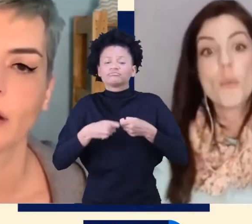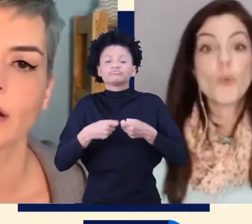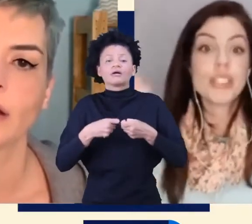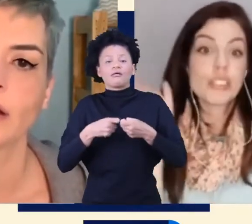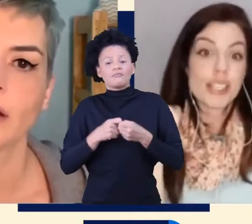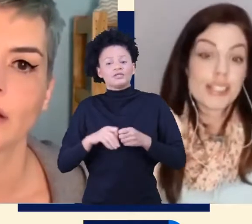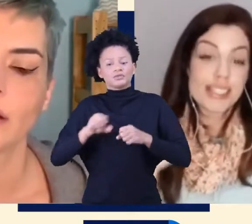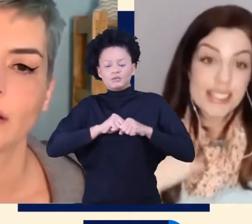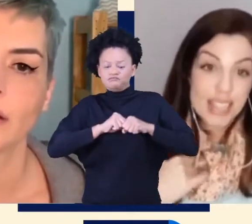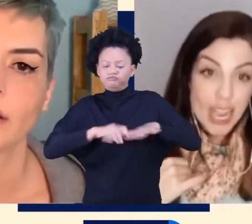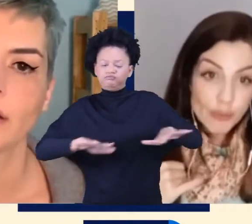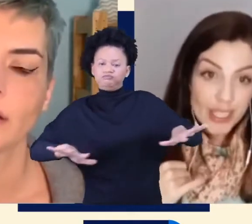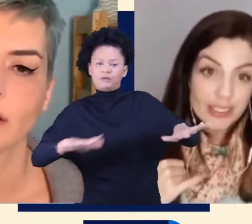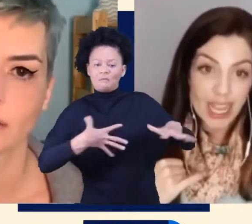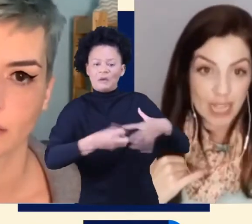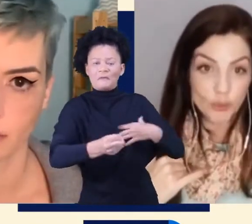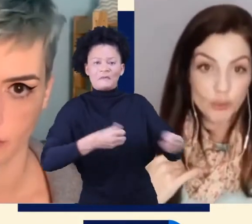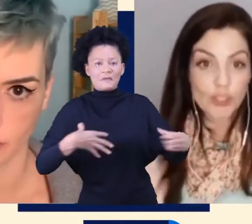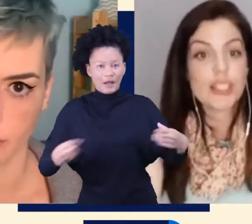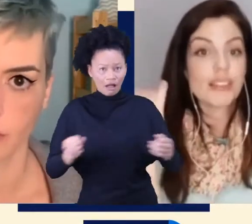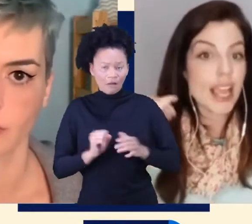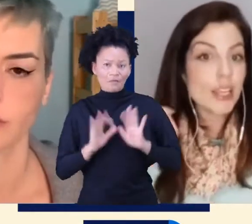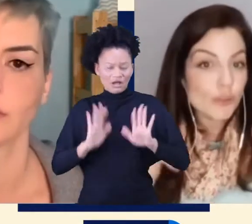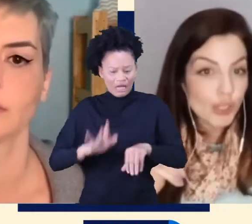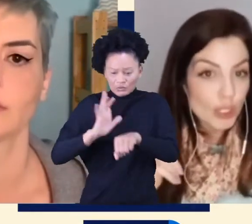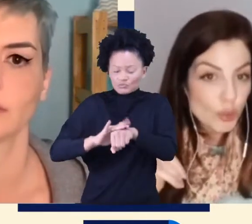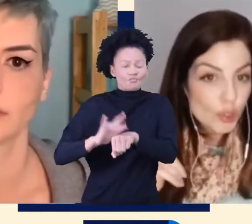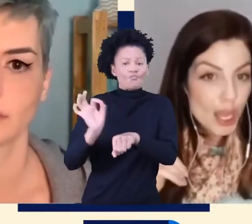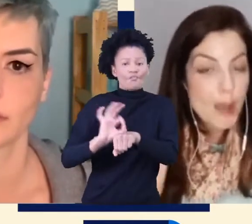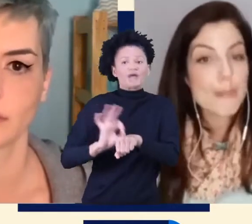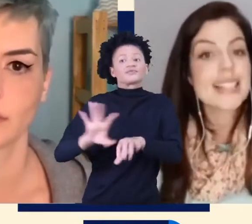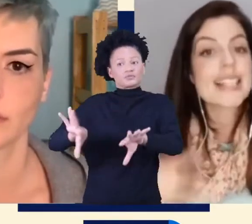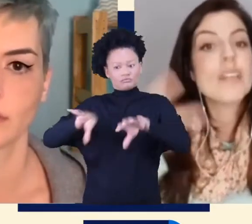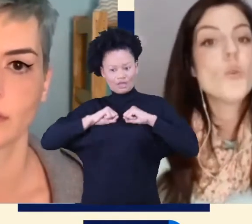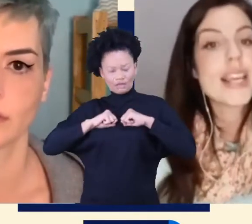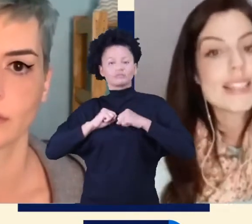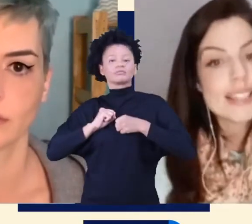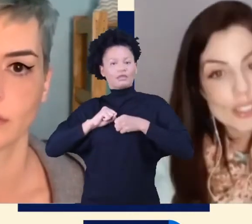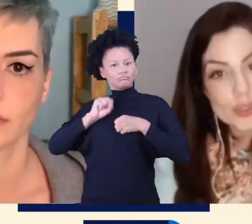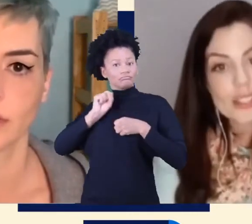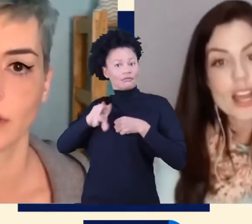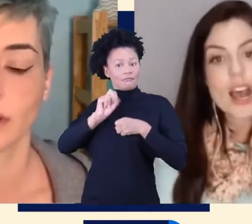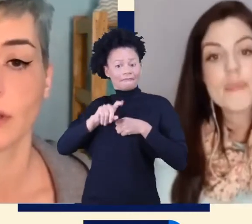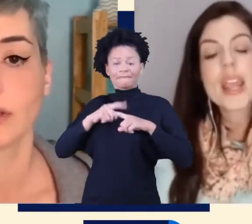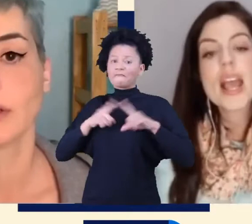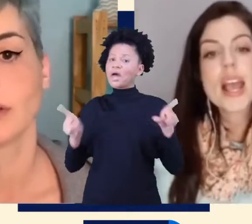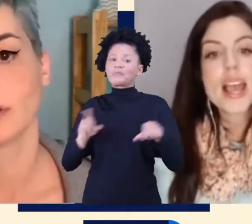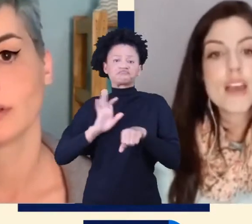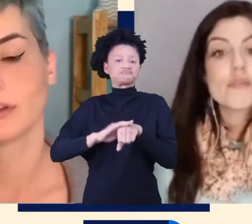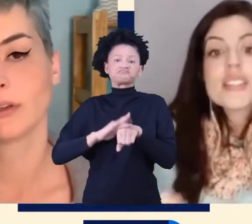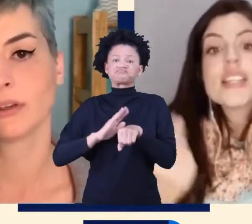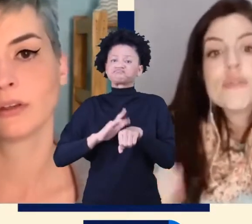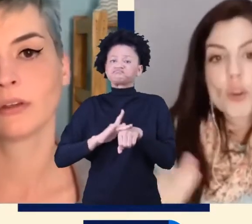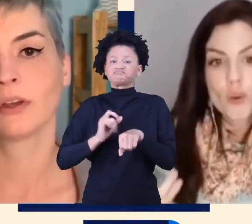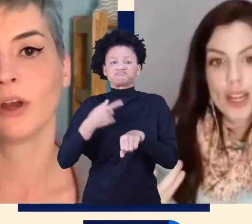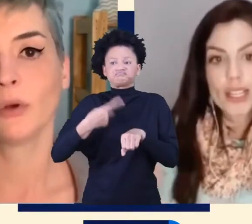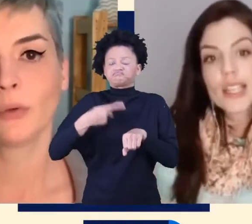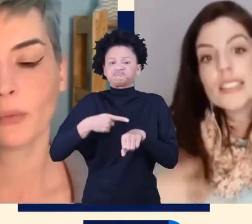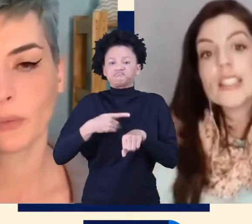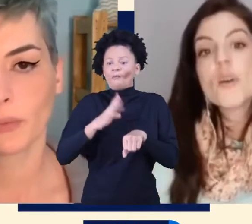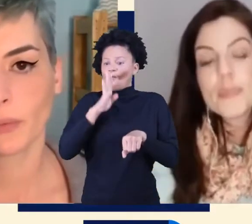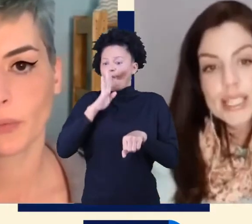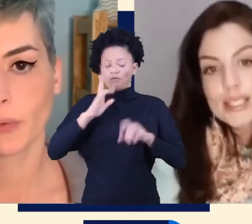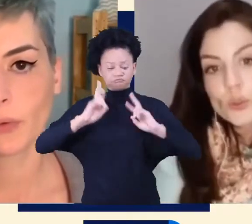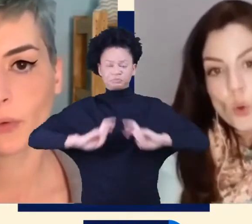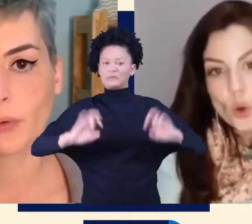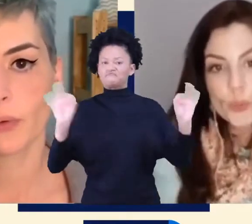doença. Muitas vezes se está infectado, se tem o vírus, mas a doença não está visível, ela